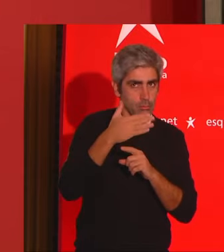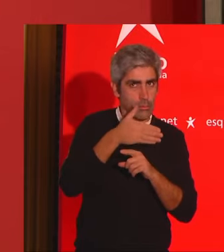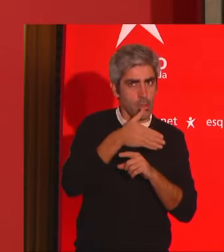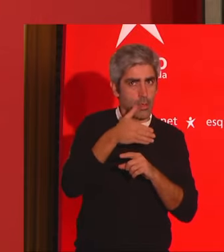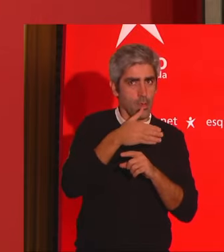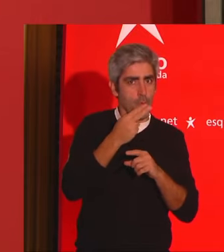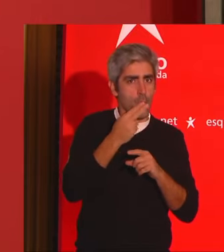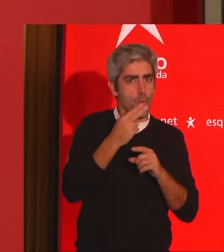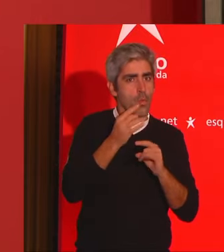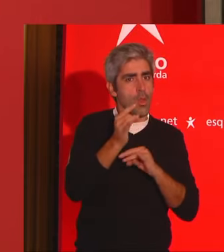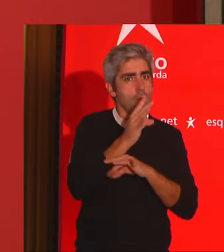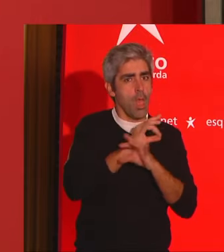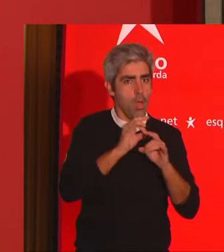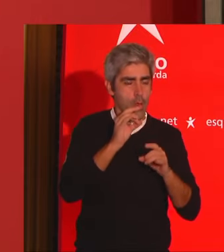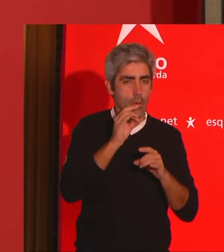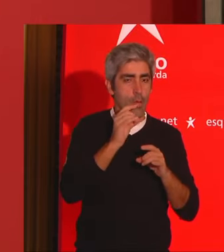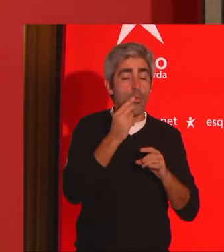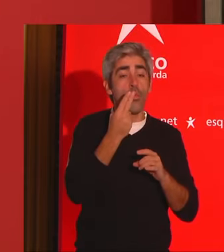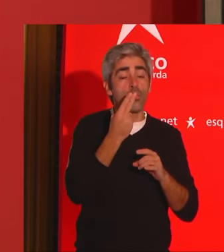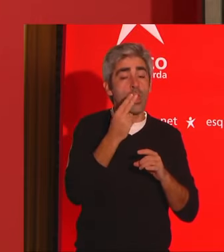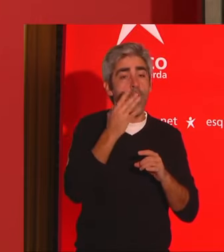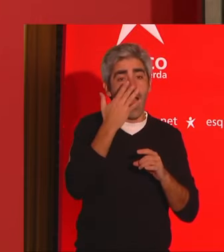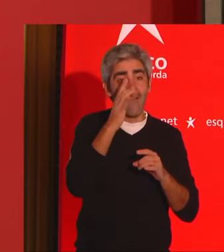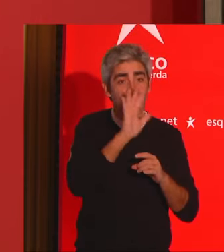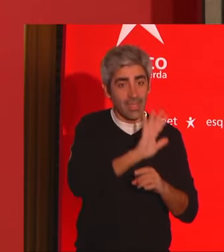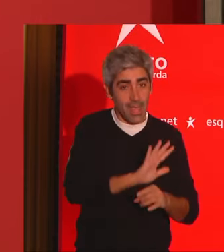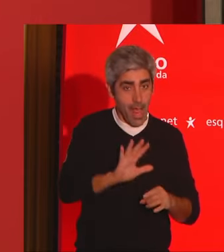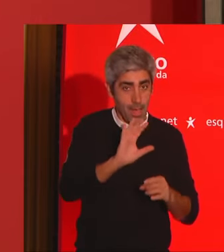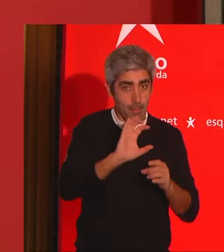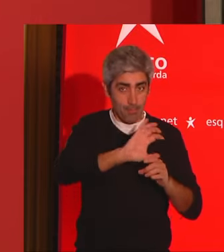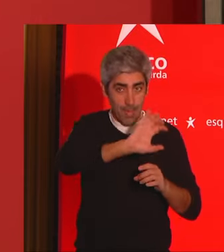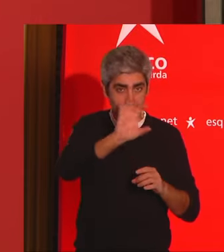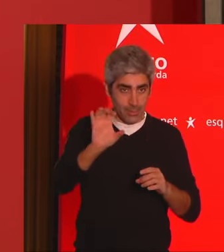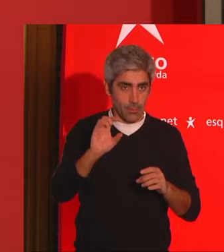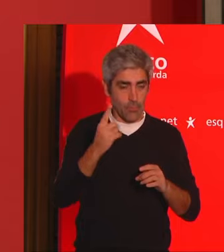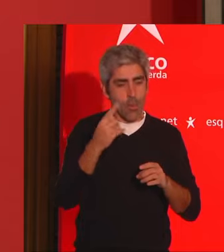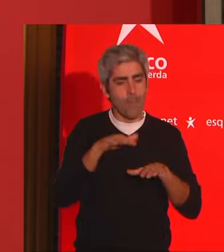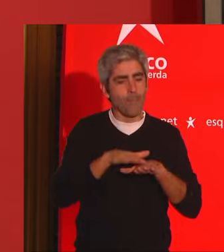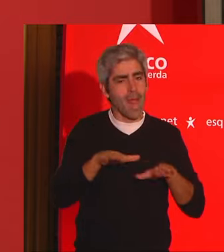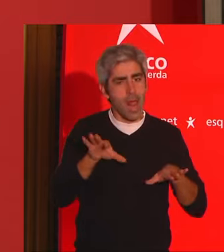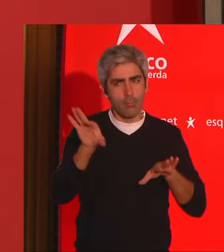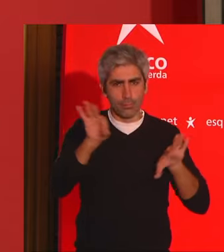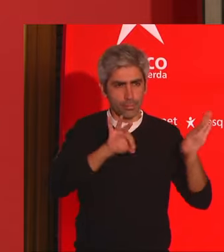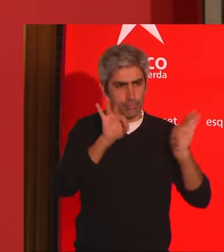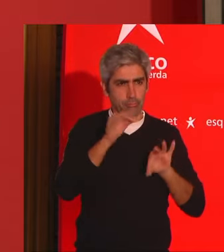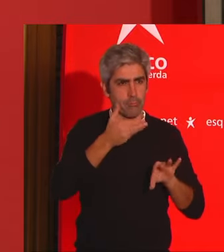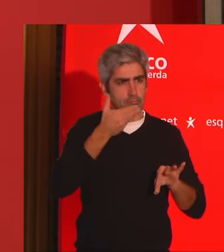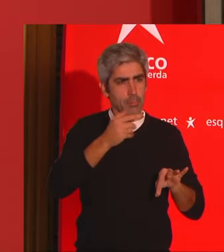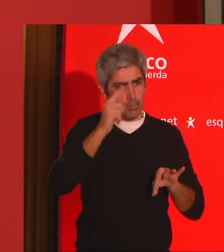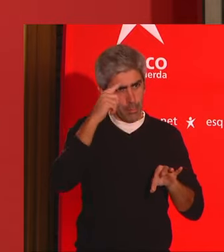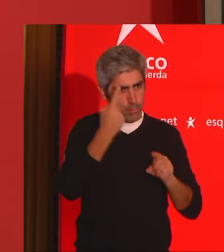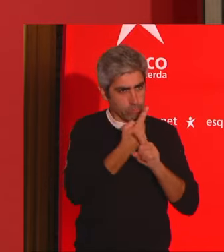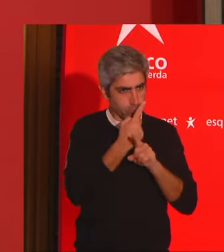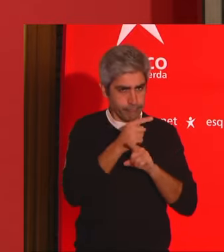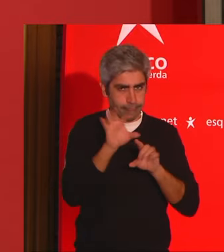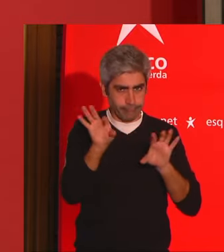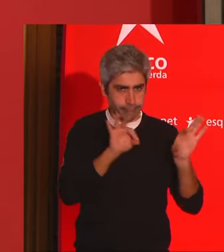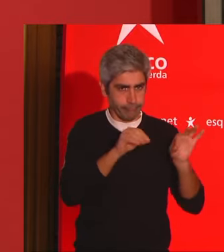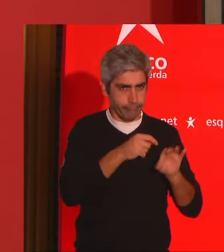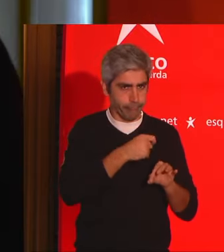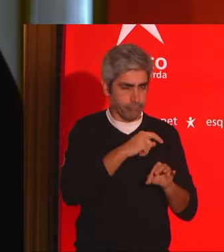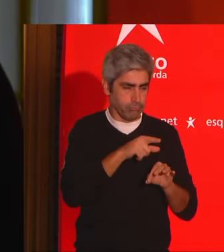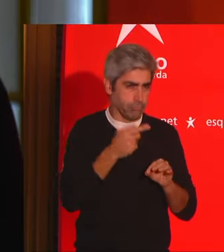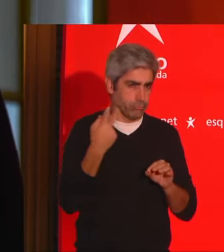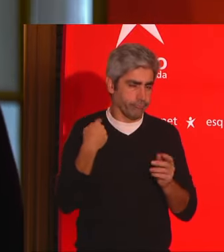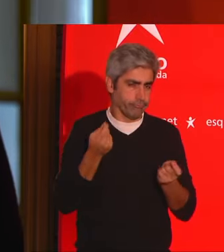ao nível da União Africana constituiu-se um painel de peritos que era de resto integrado e suponho que